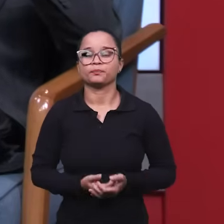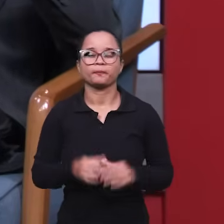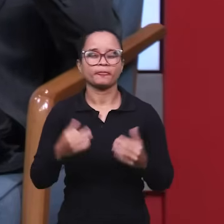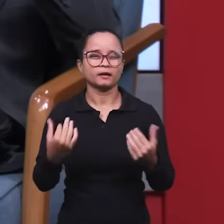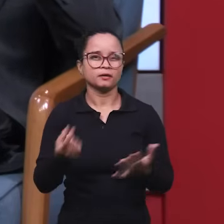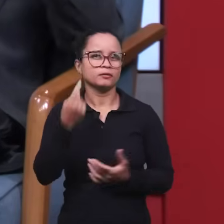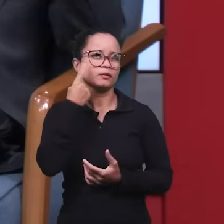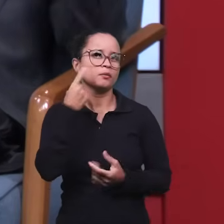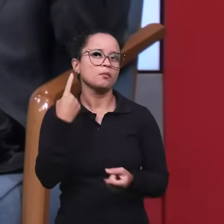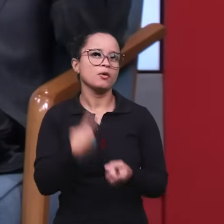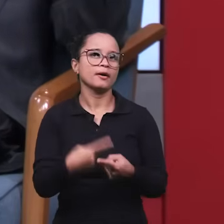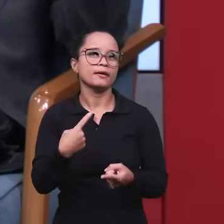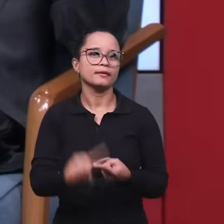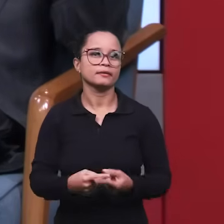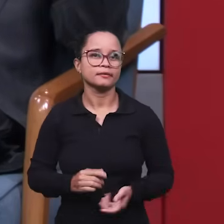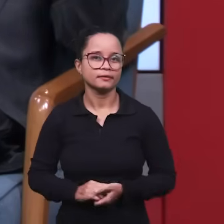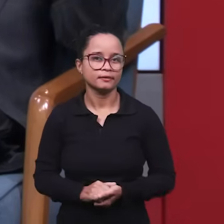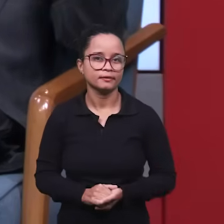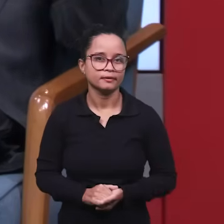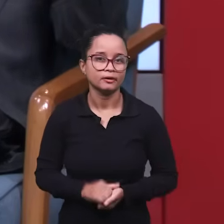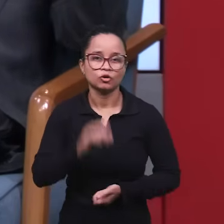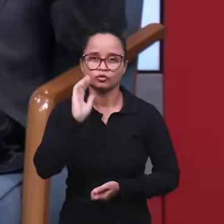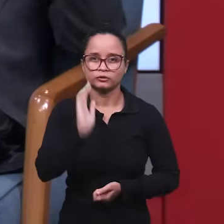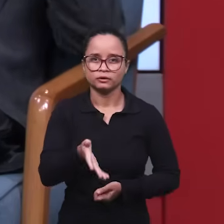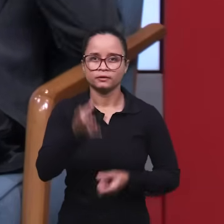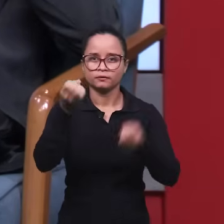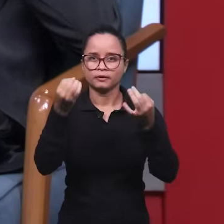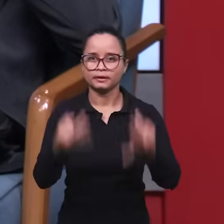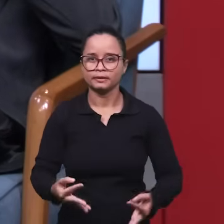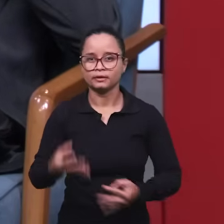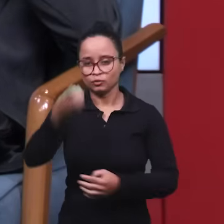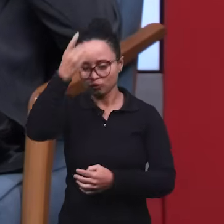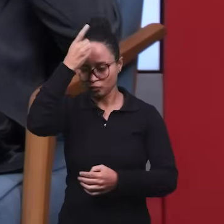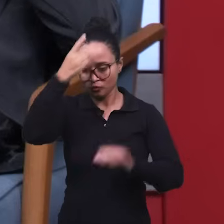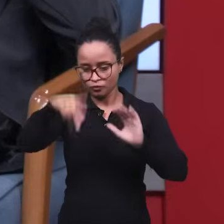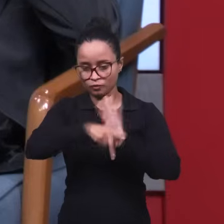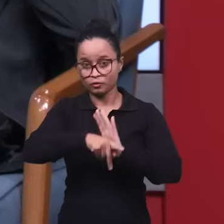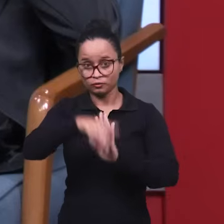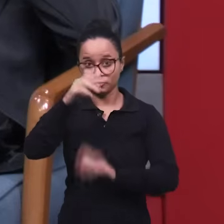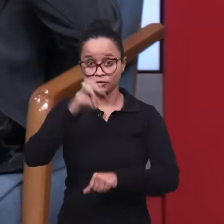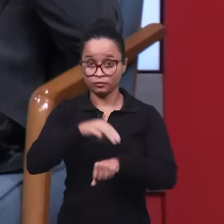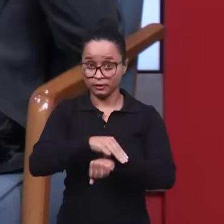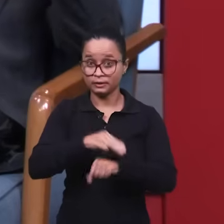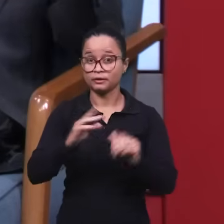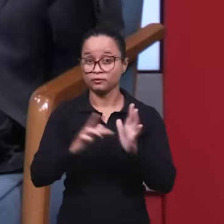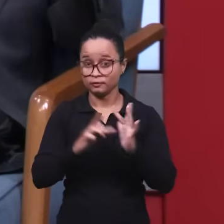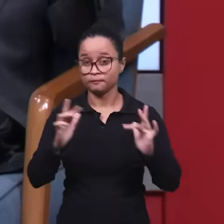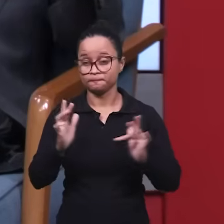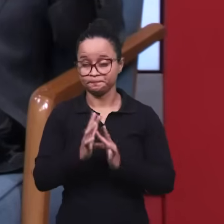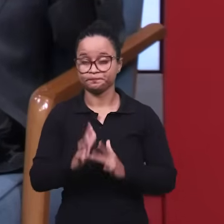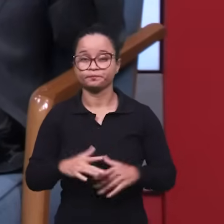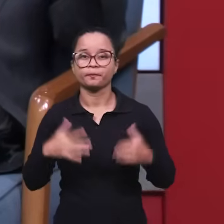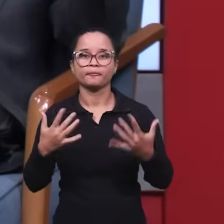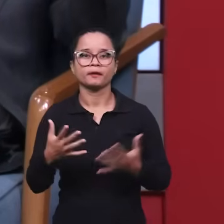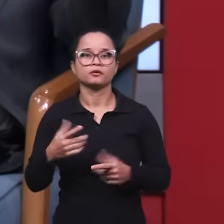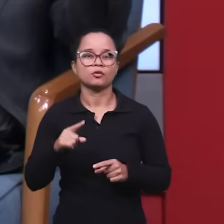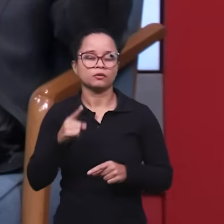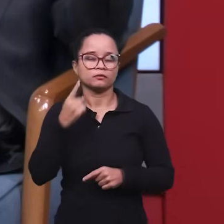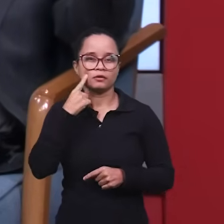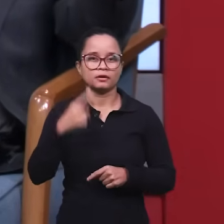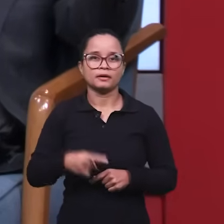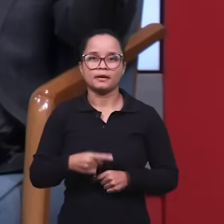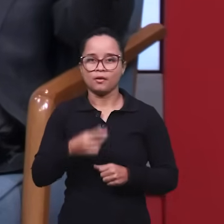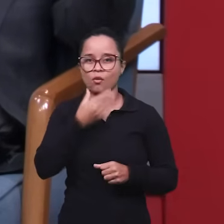Vejam, eu já citei lá no episódio sobre os dons do ministério de Jesus. Na revelação